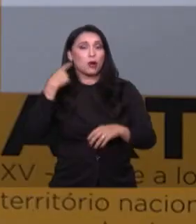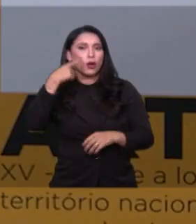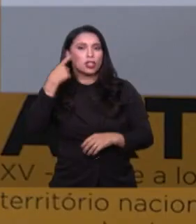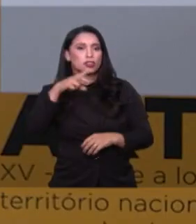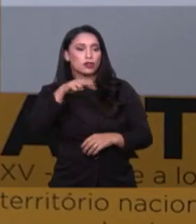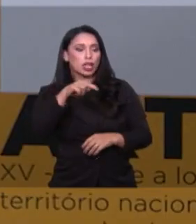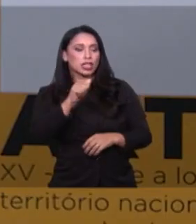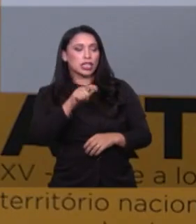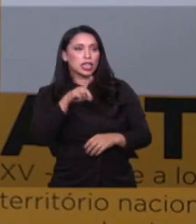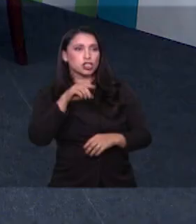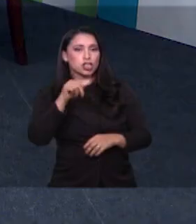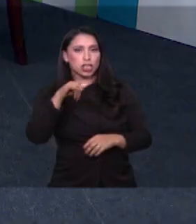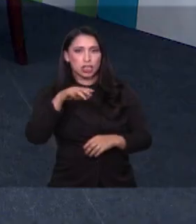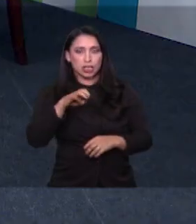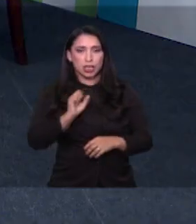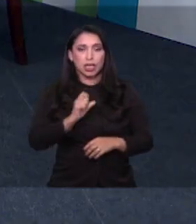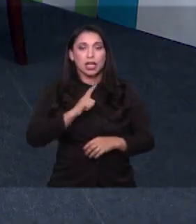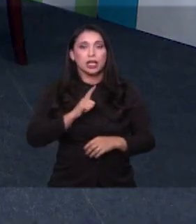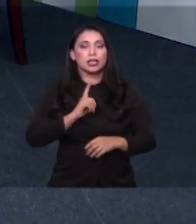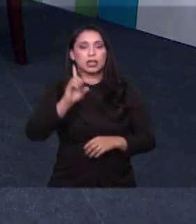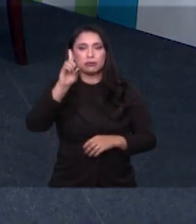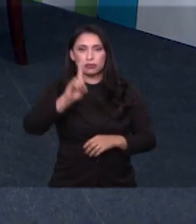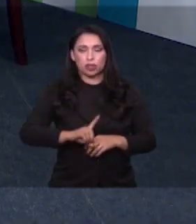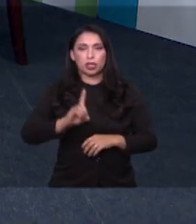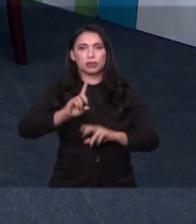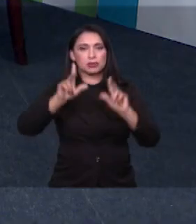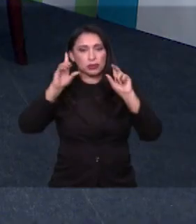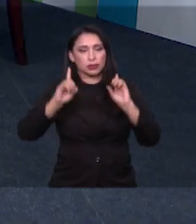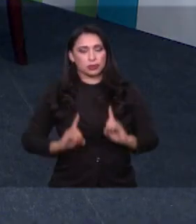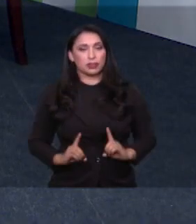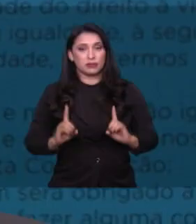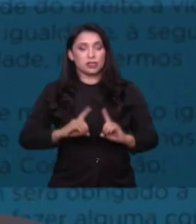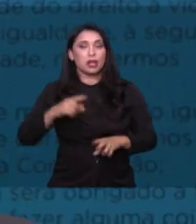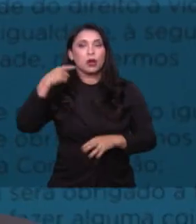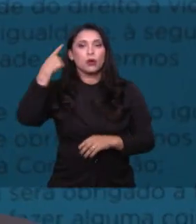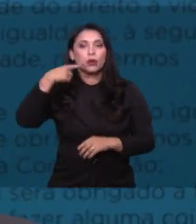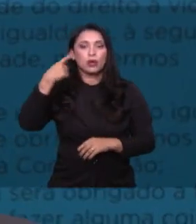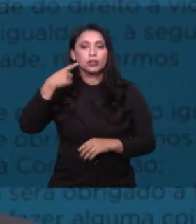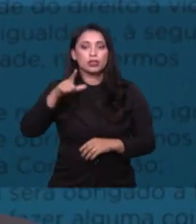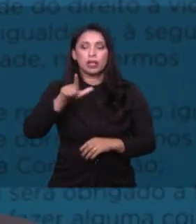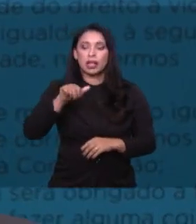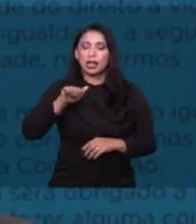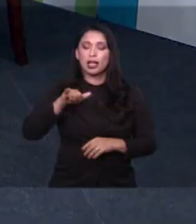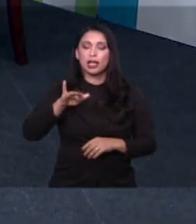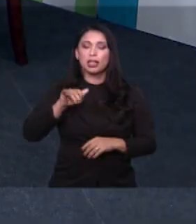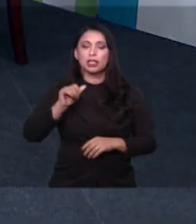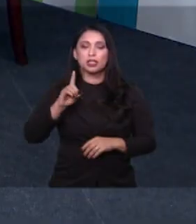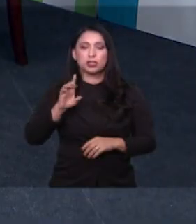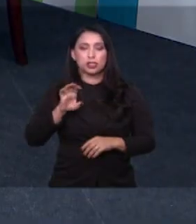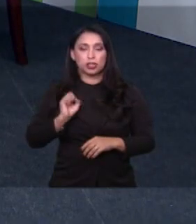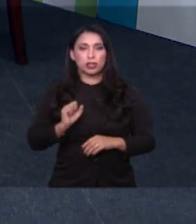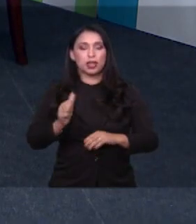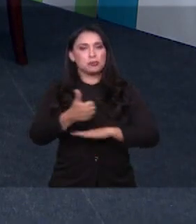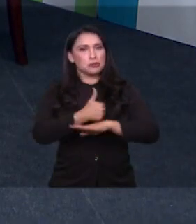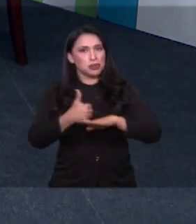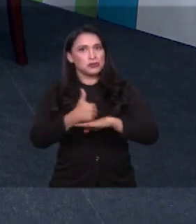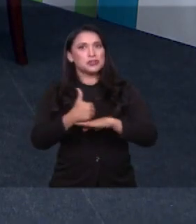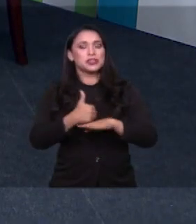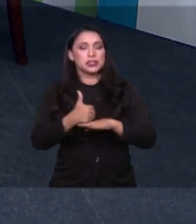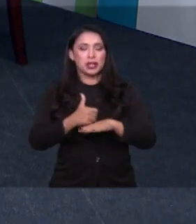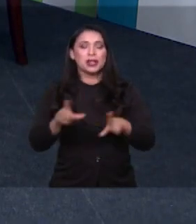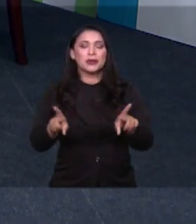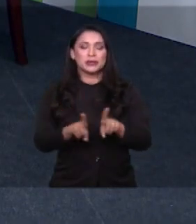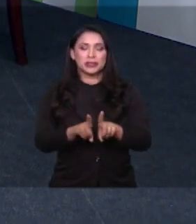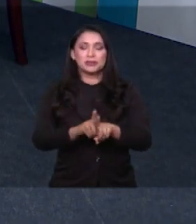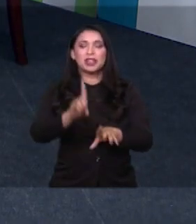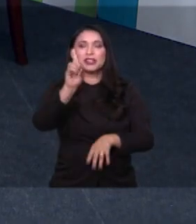Nadine Tales, que atua em direito da pessoa com deficiência, e com a advogada Leide César, que é especialista também em direito